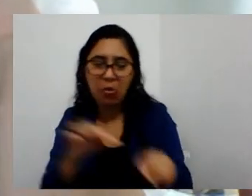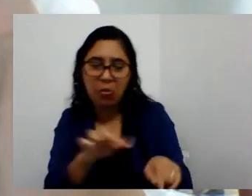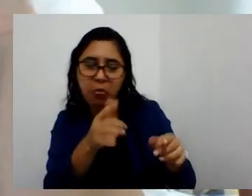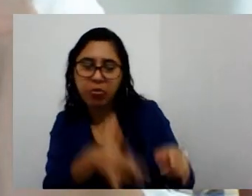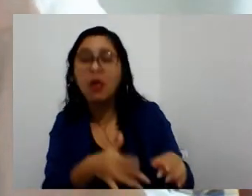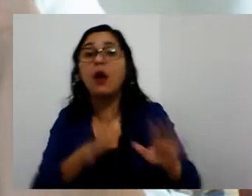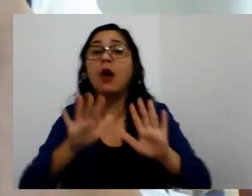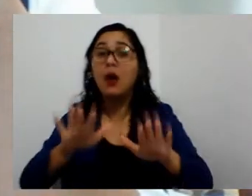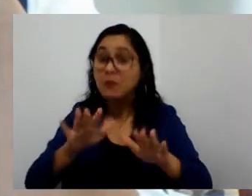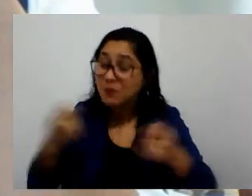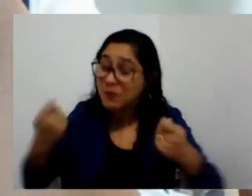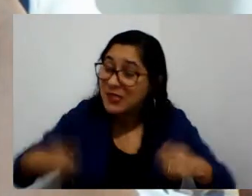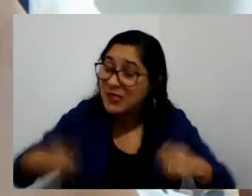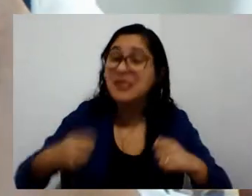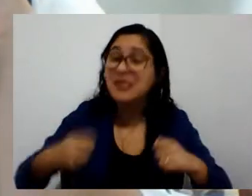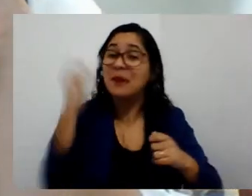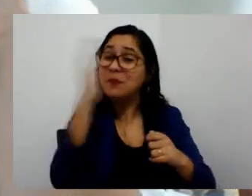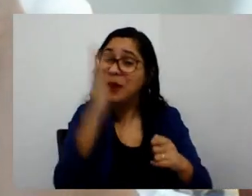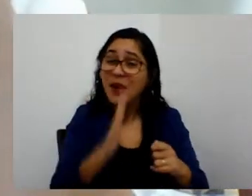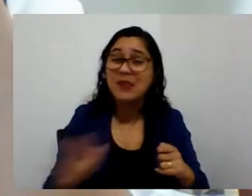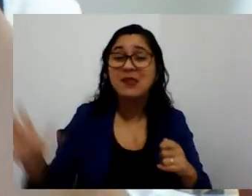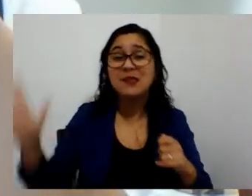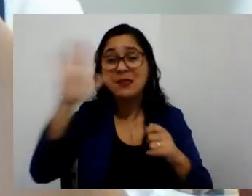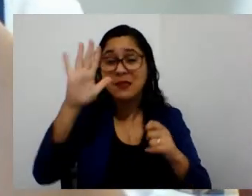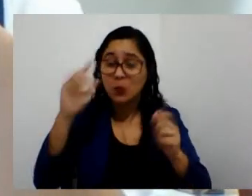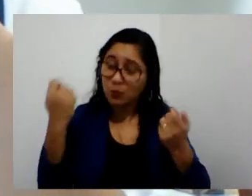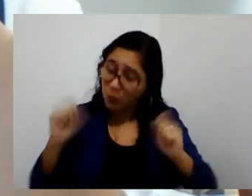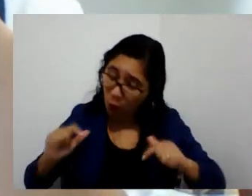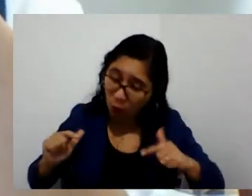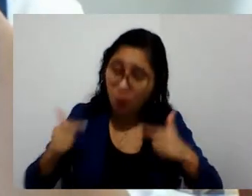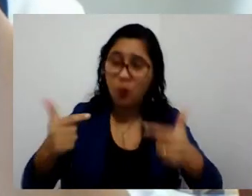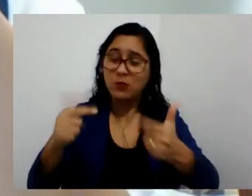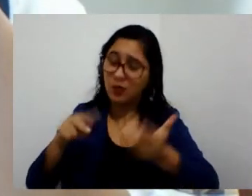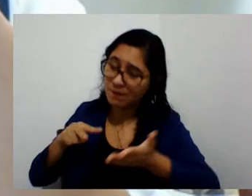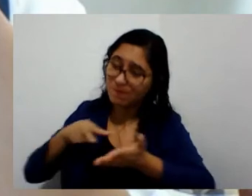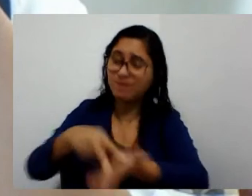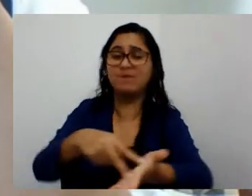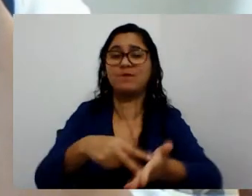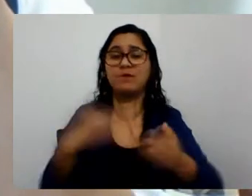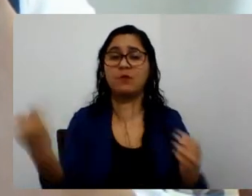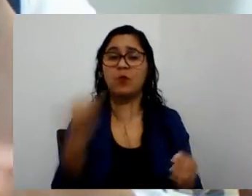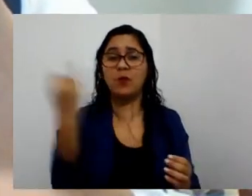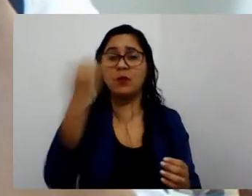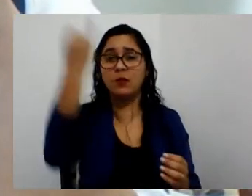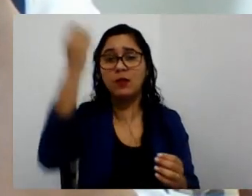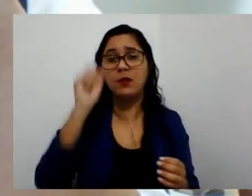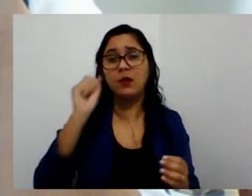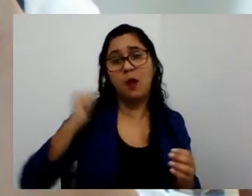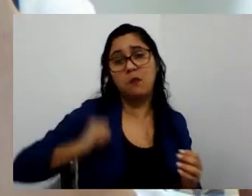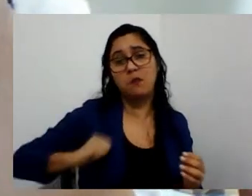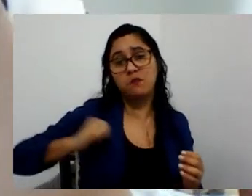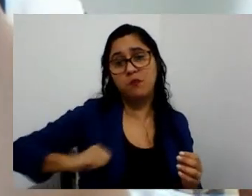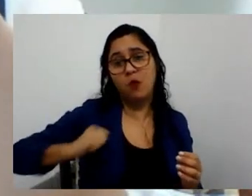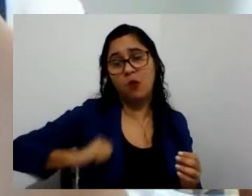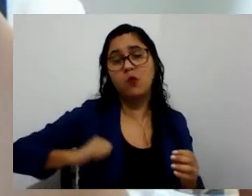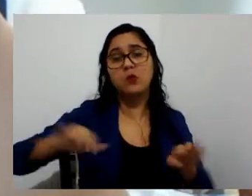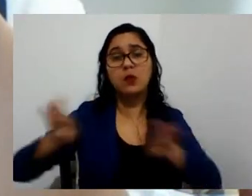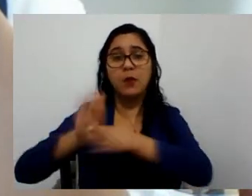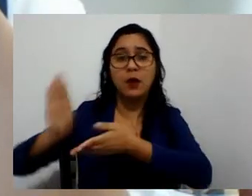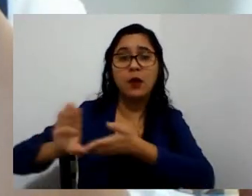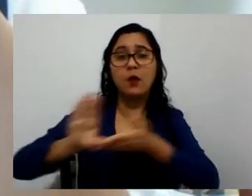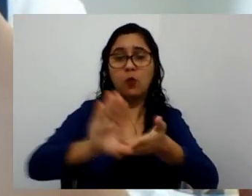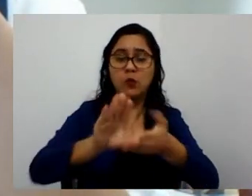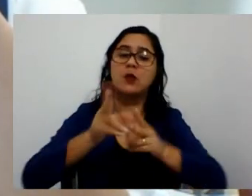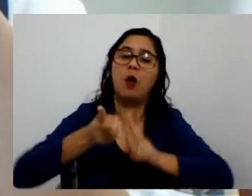presença nacional e essa luta ativa é fundamental para que as bolsas e recursos sejam